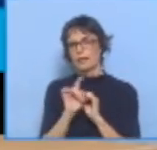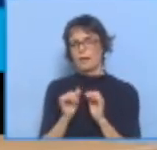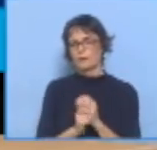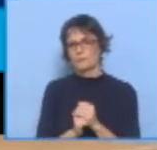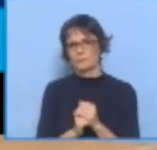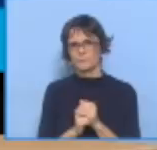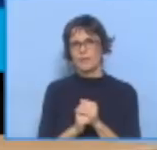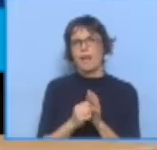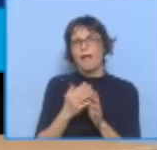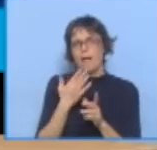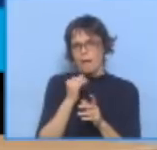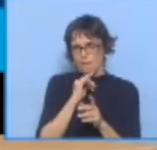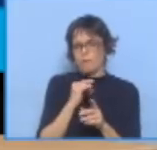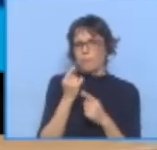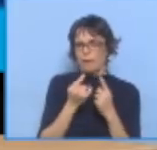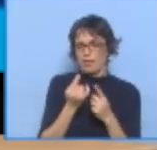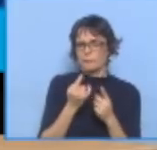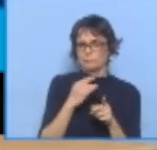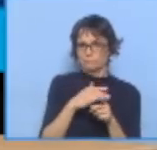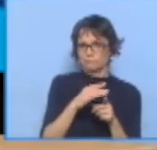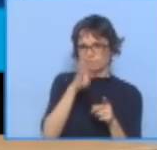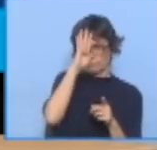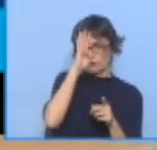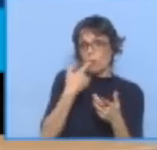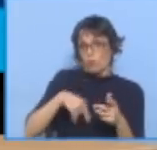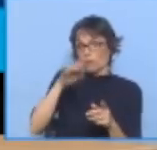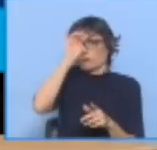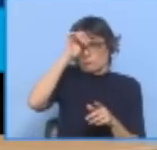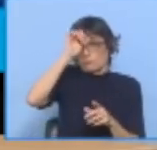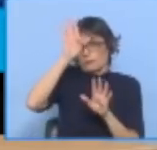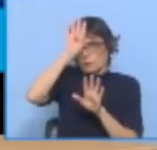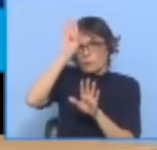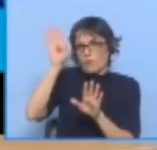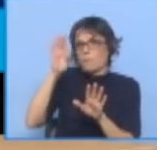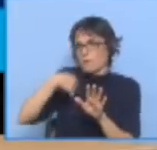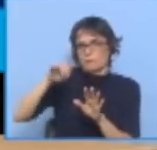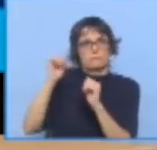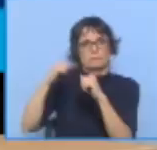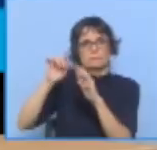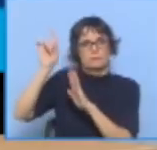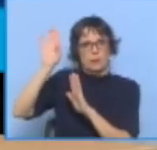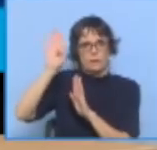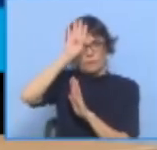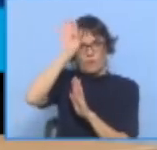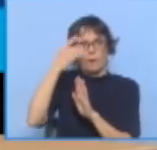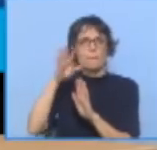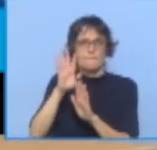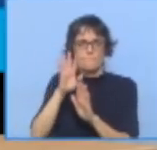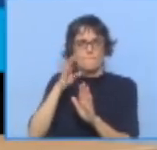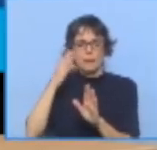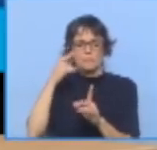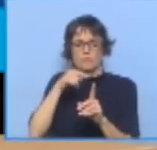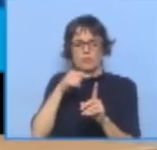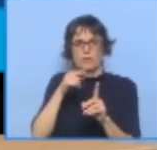é evidente, e a gente respeita profundamente o Papa Francisco, estamos perfeitamente de acordo com ele, mas é evidente que não foi isso que nos